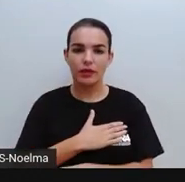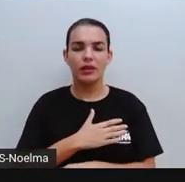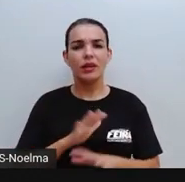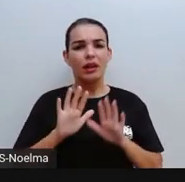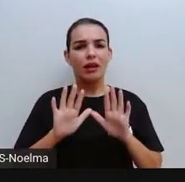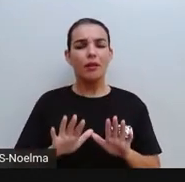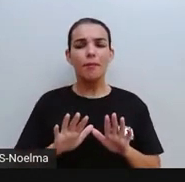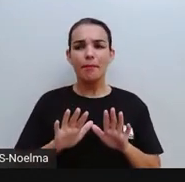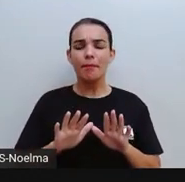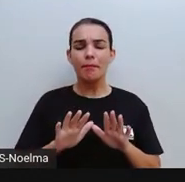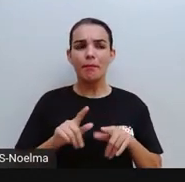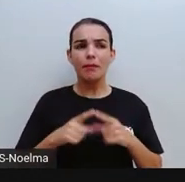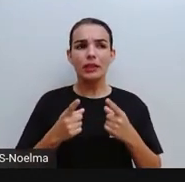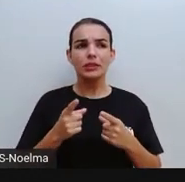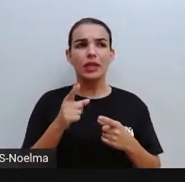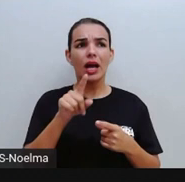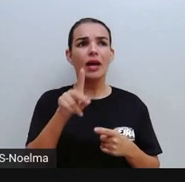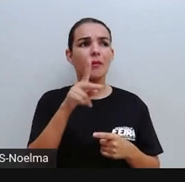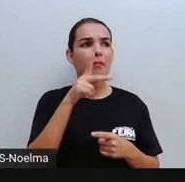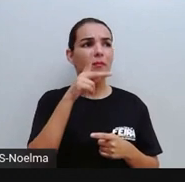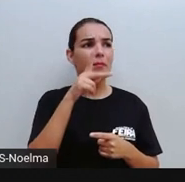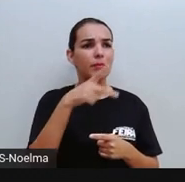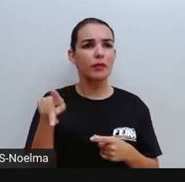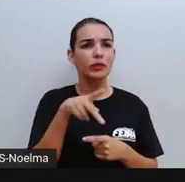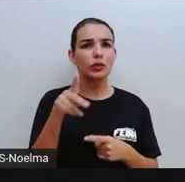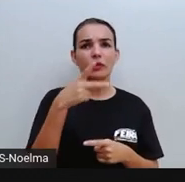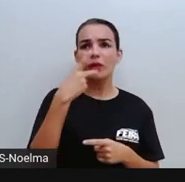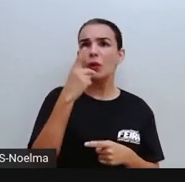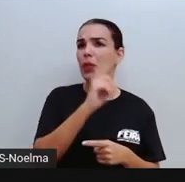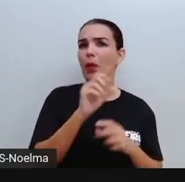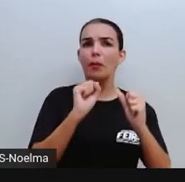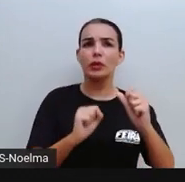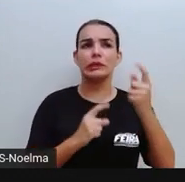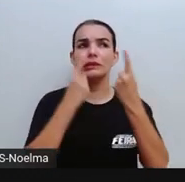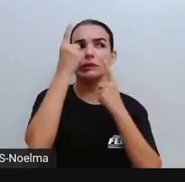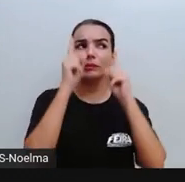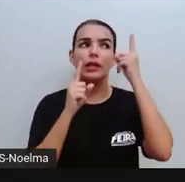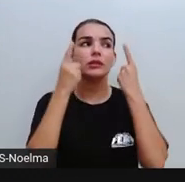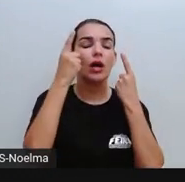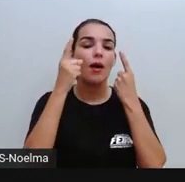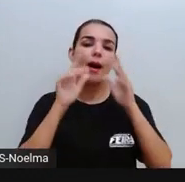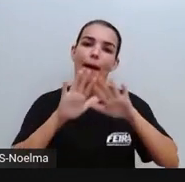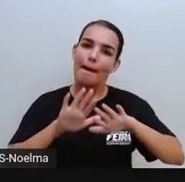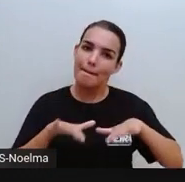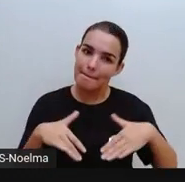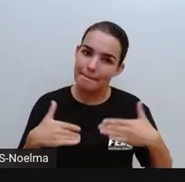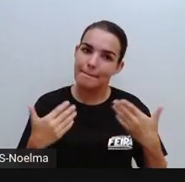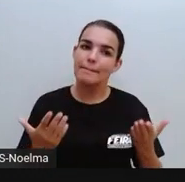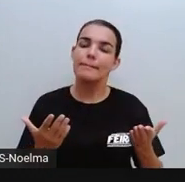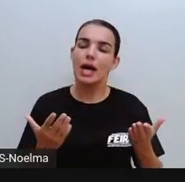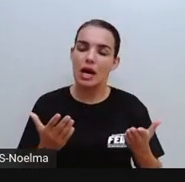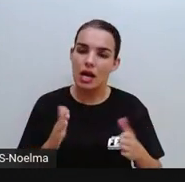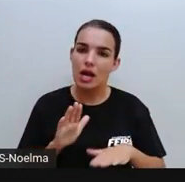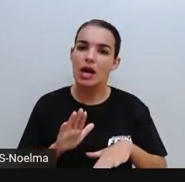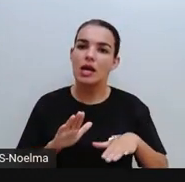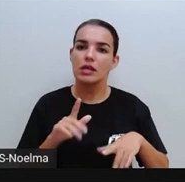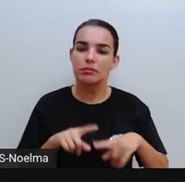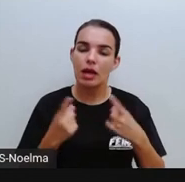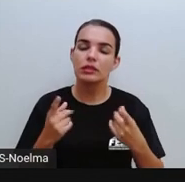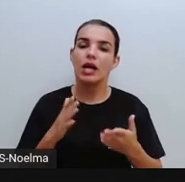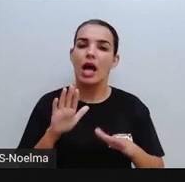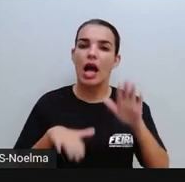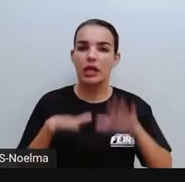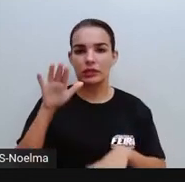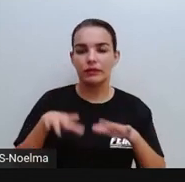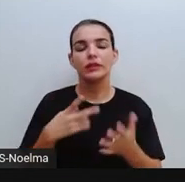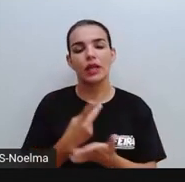falou pro Mas a senhora disse que não pode ter expressões mas às vezes acontece né são são casos a o que